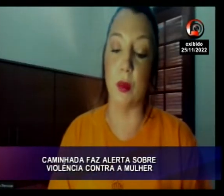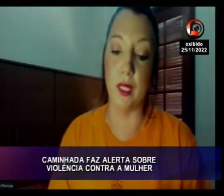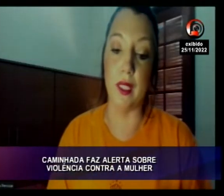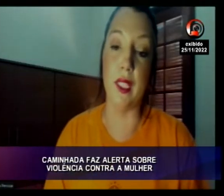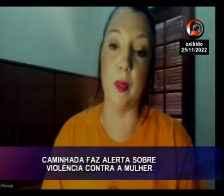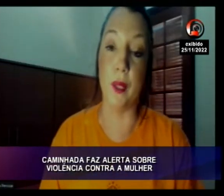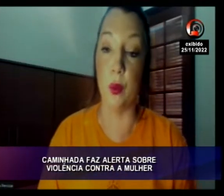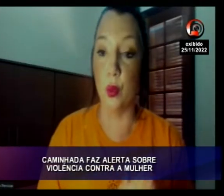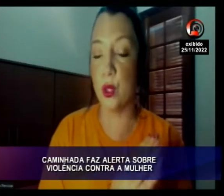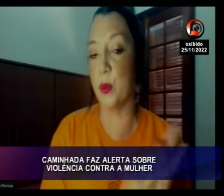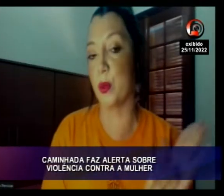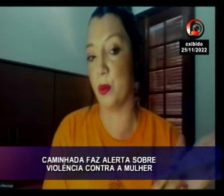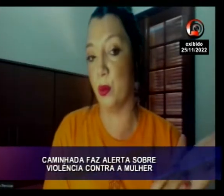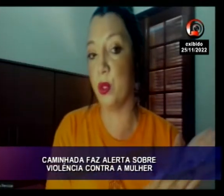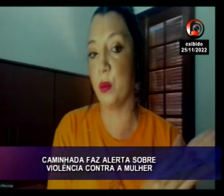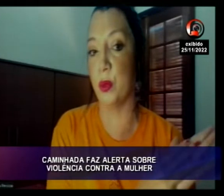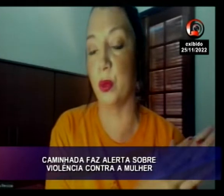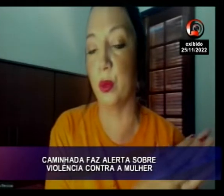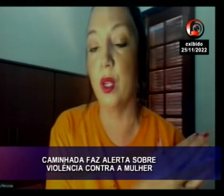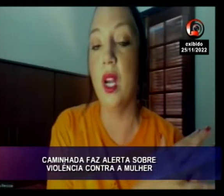a questão da mulher negra,